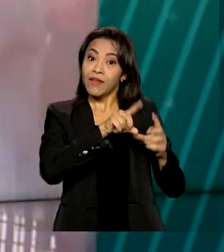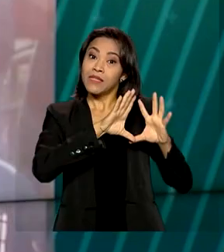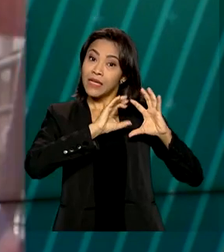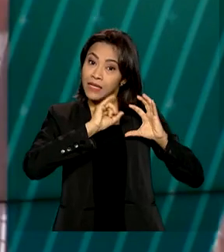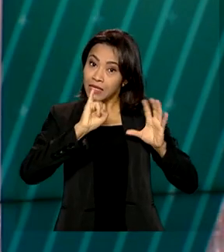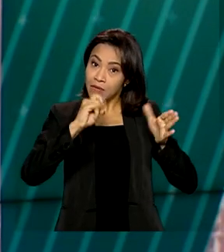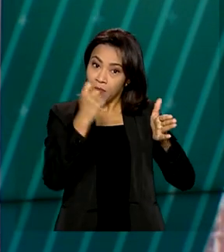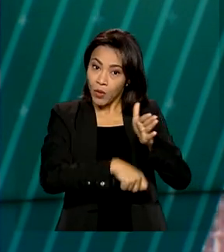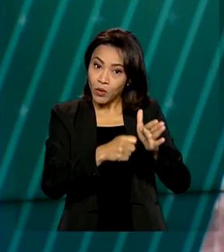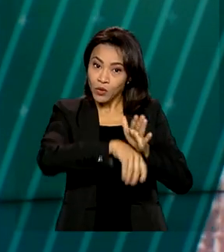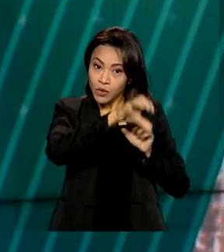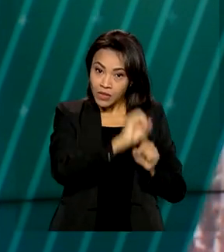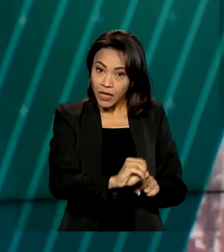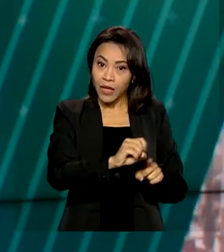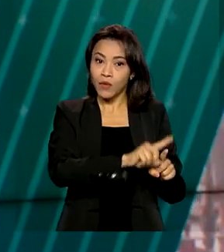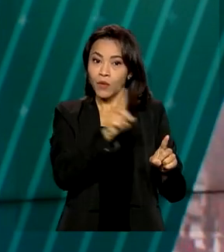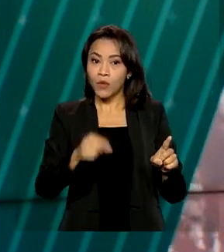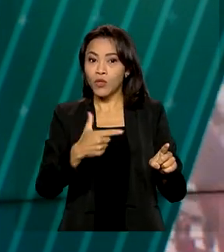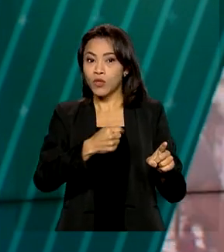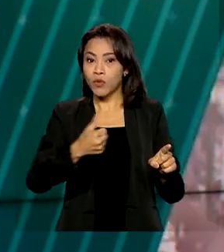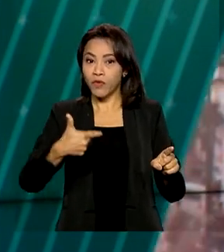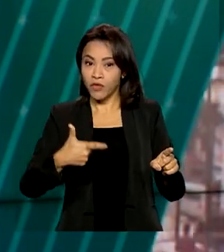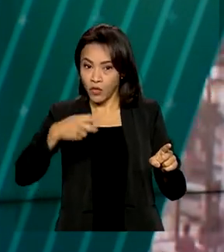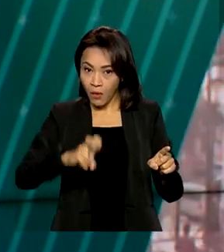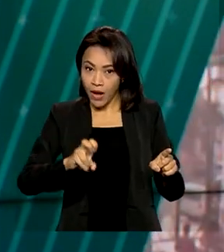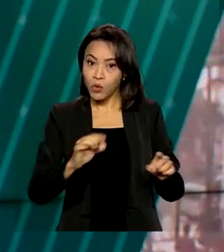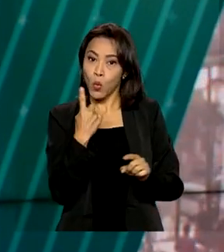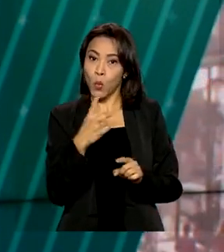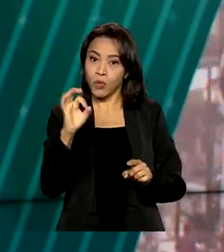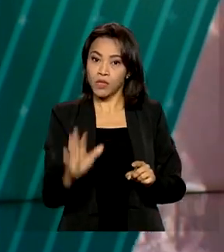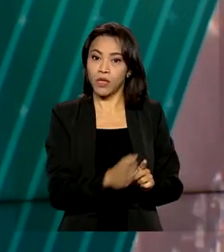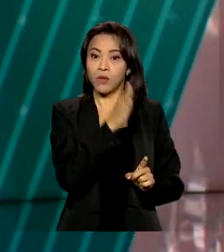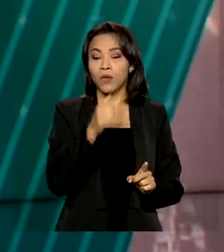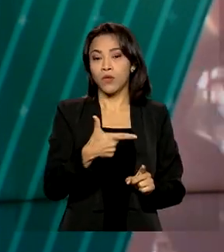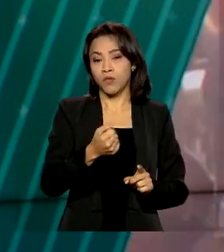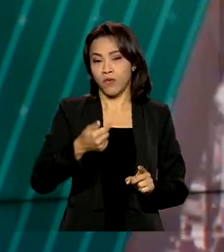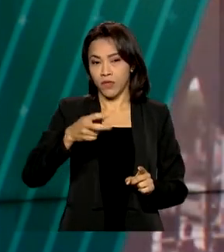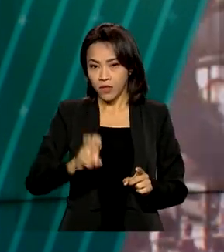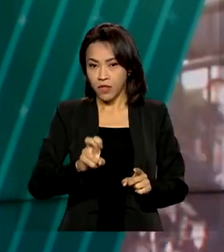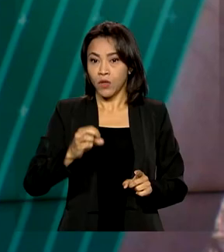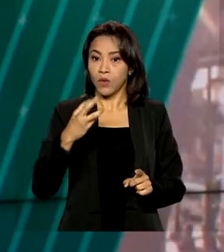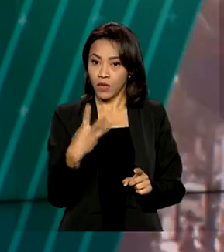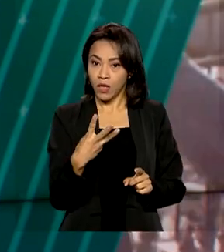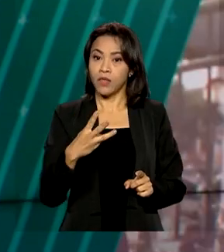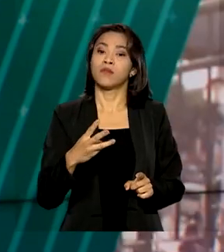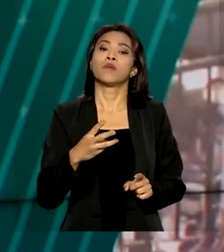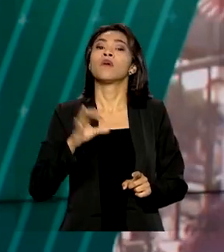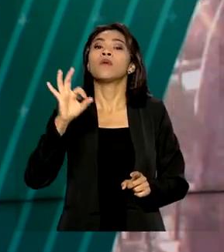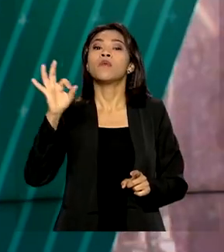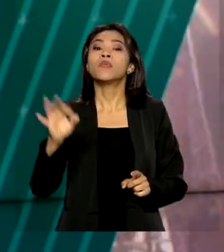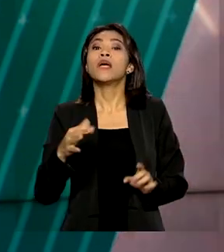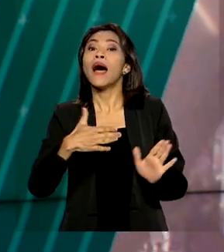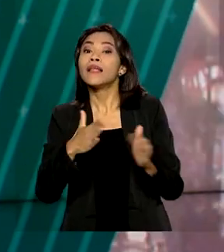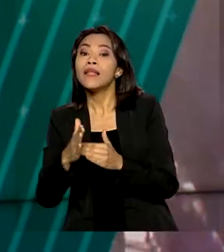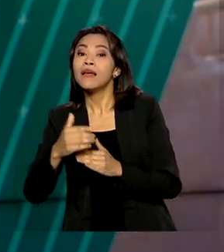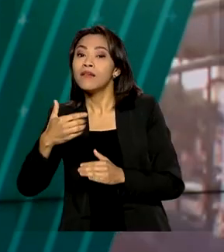zero em 2024 será de um por cento em 2025 dois por cento e três por cento em 2026